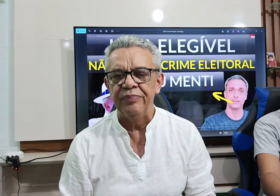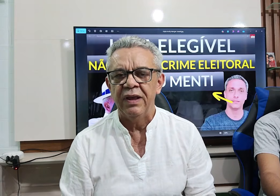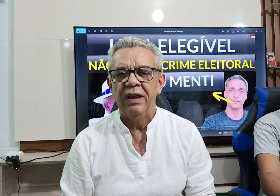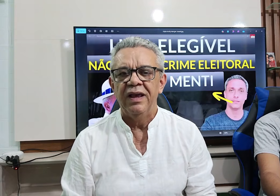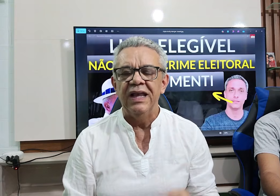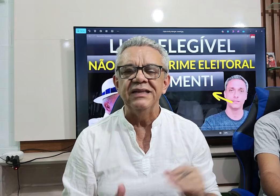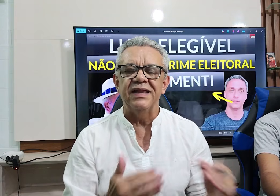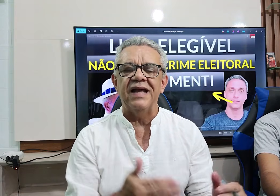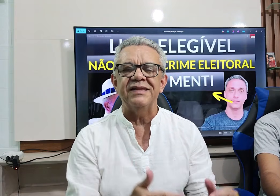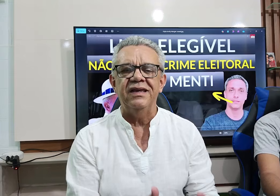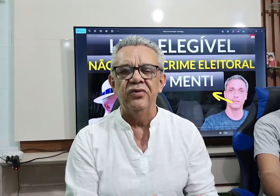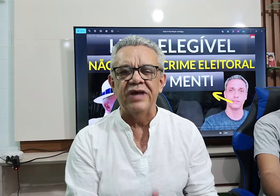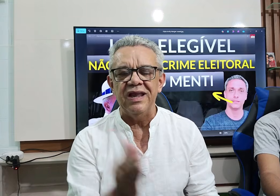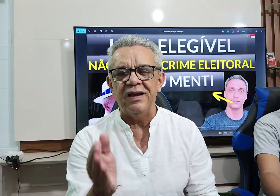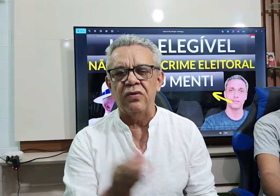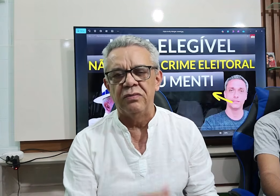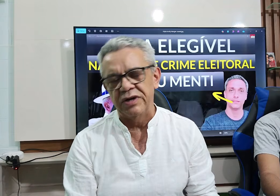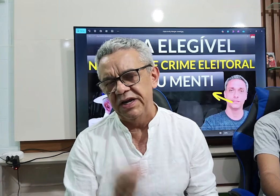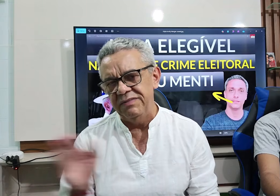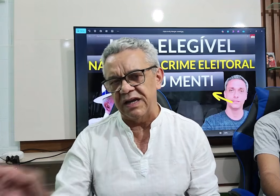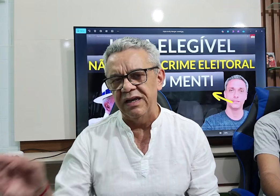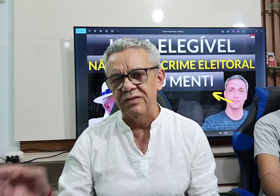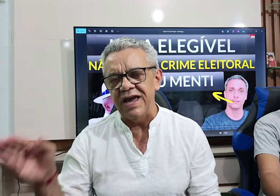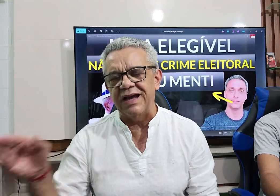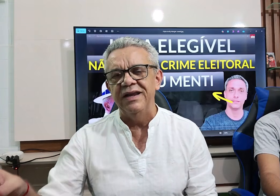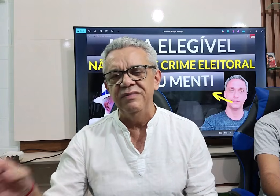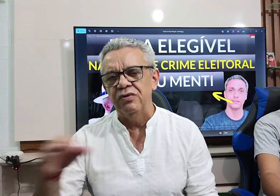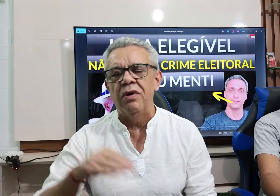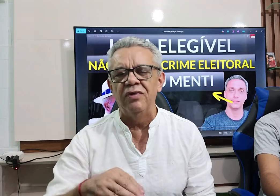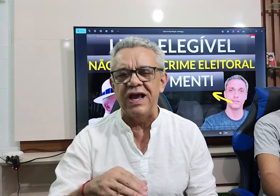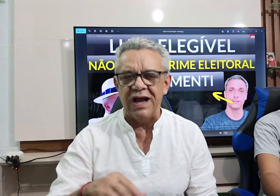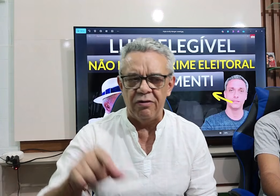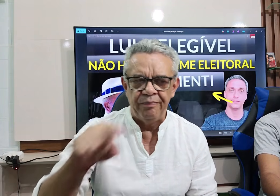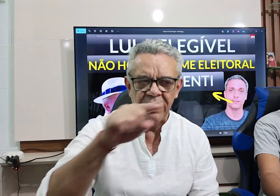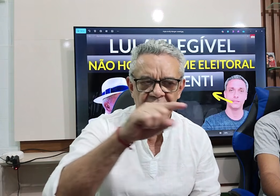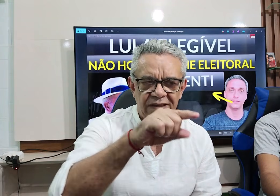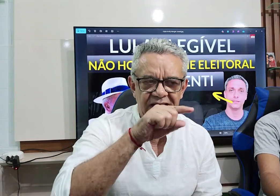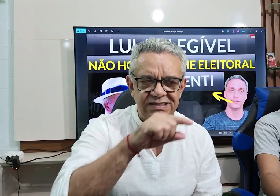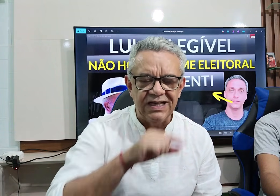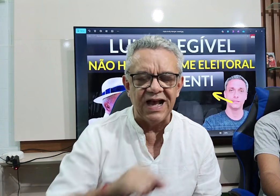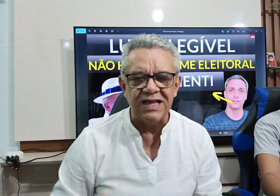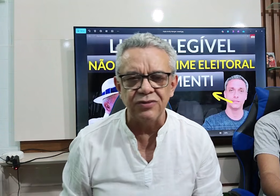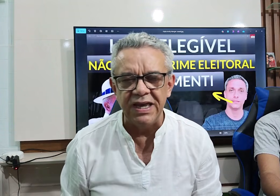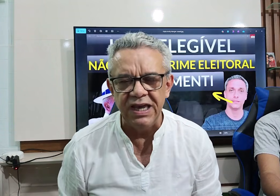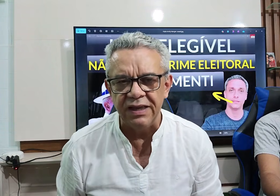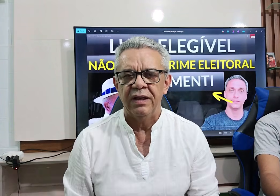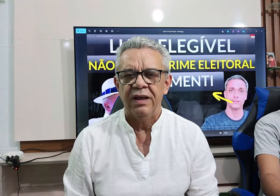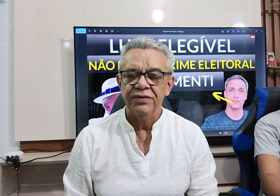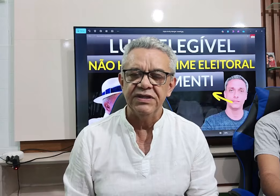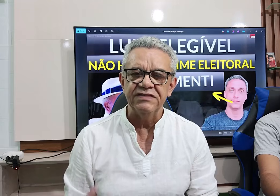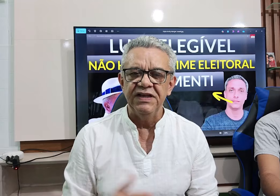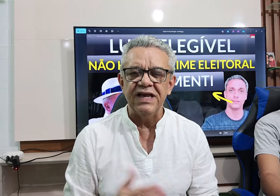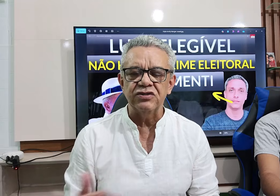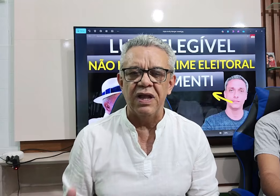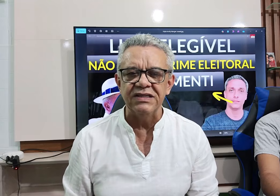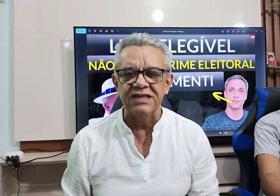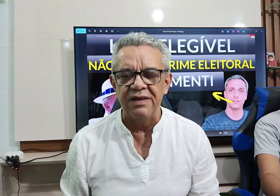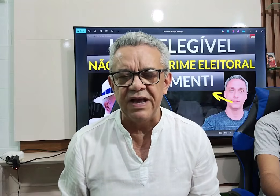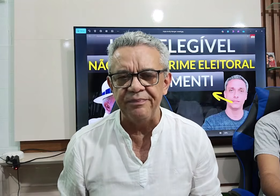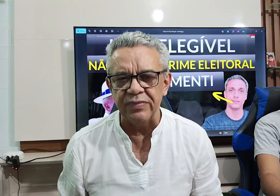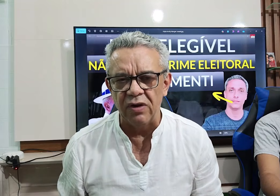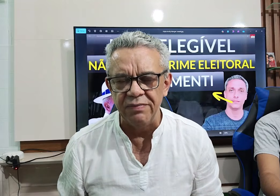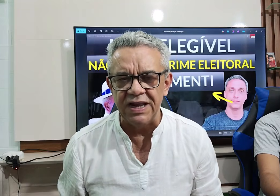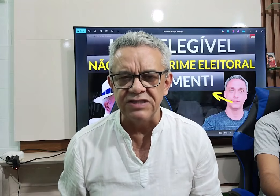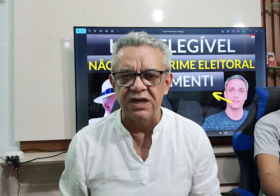enganado. Ele trata aquilo que é legal como crime, aquilo que é crime como legal. Nesse caso aí, do desfile da escola de